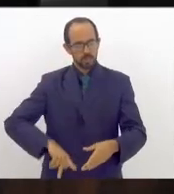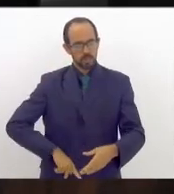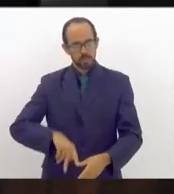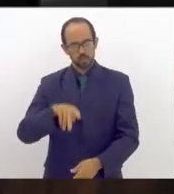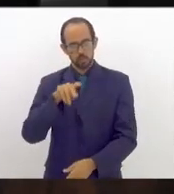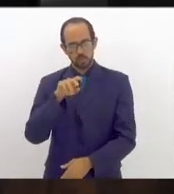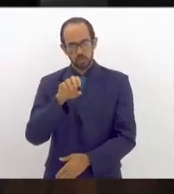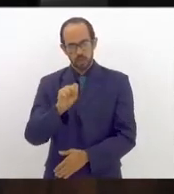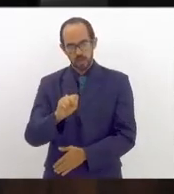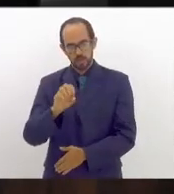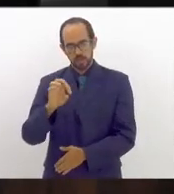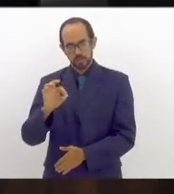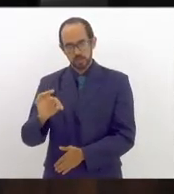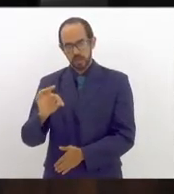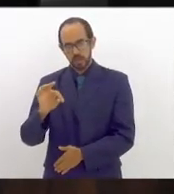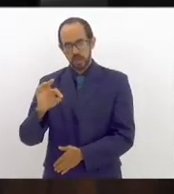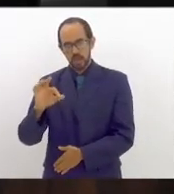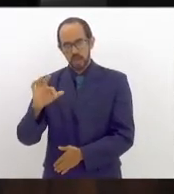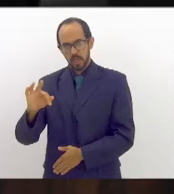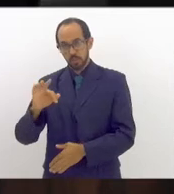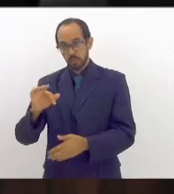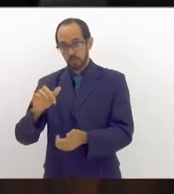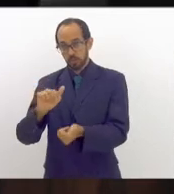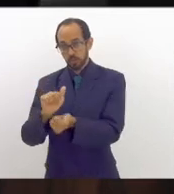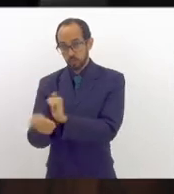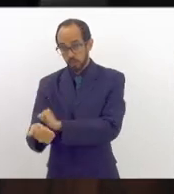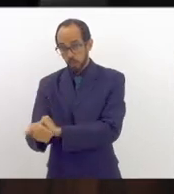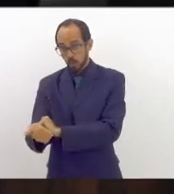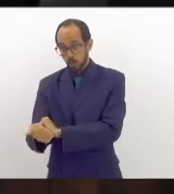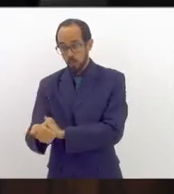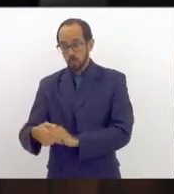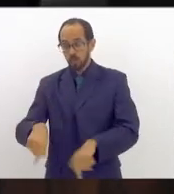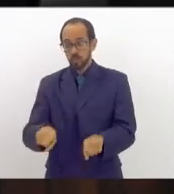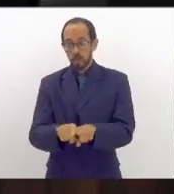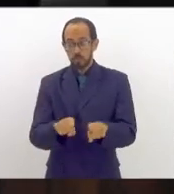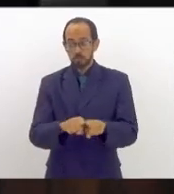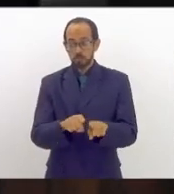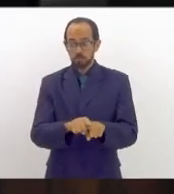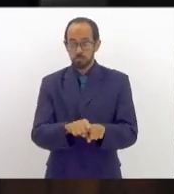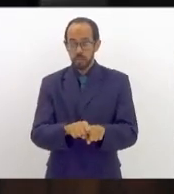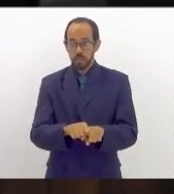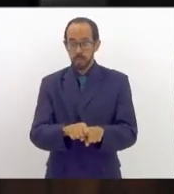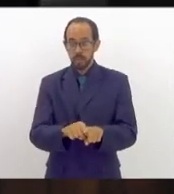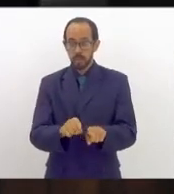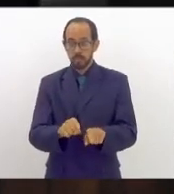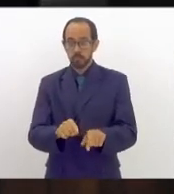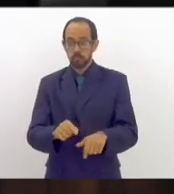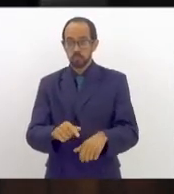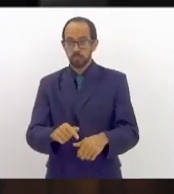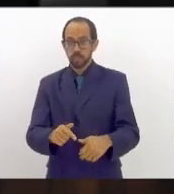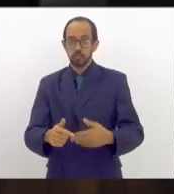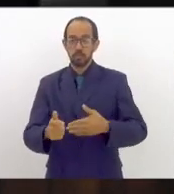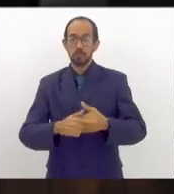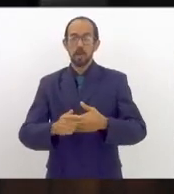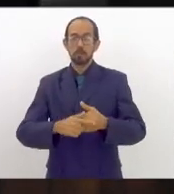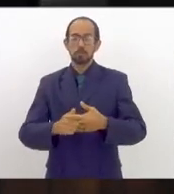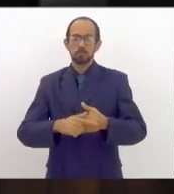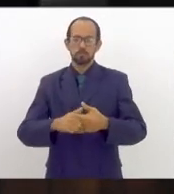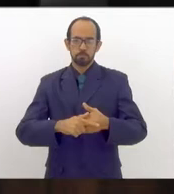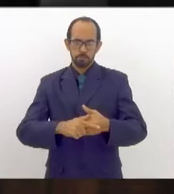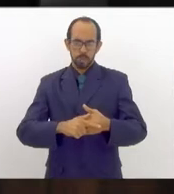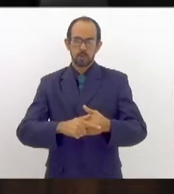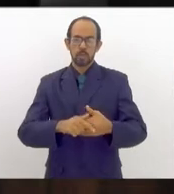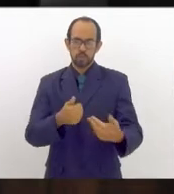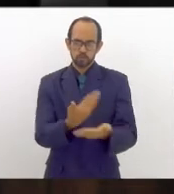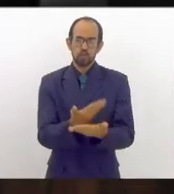Tribunal de Justiça desportivas de futebol exerceu ainda a função de diretor da escola nacional de Direitos esportivo